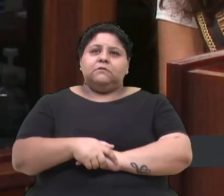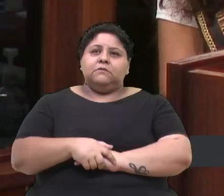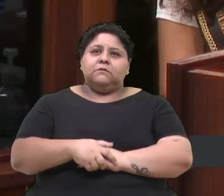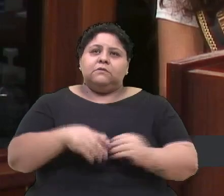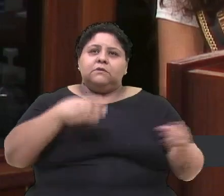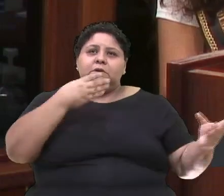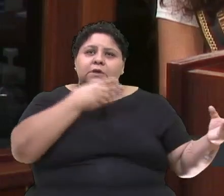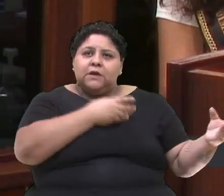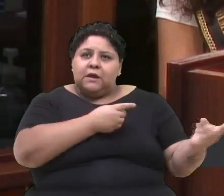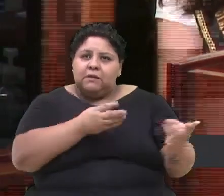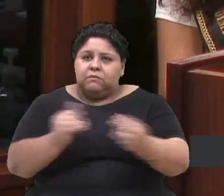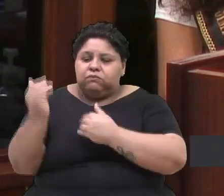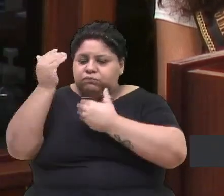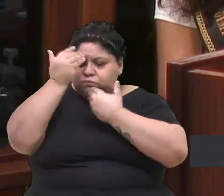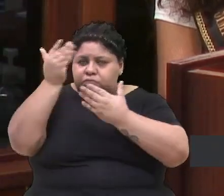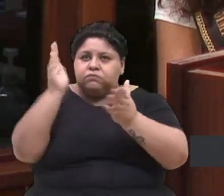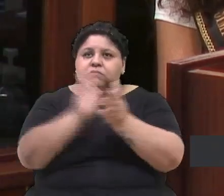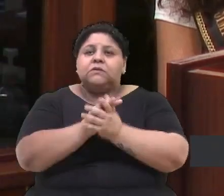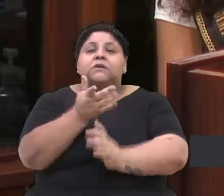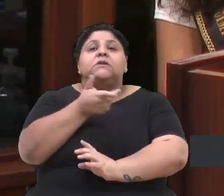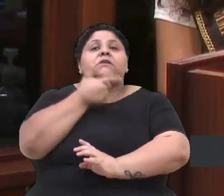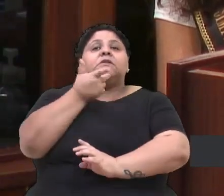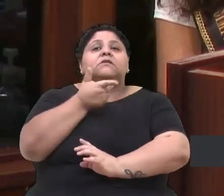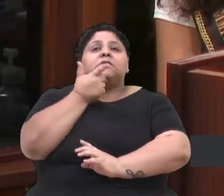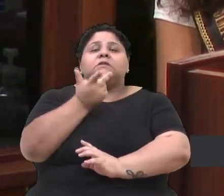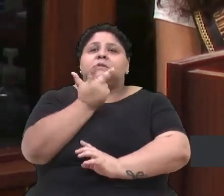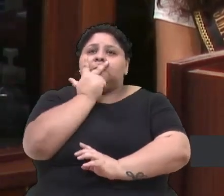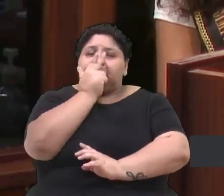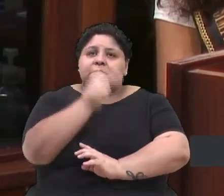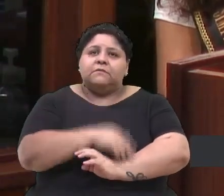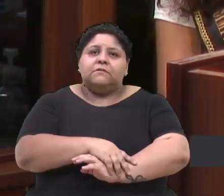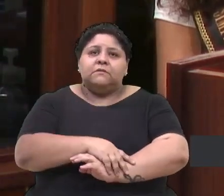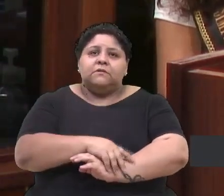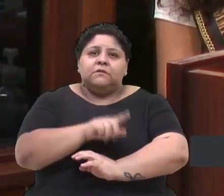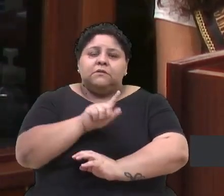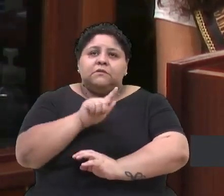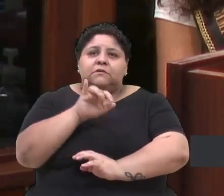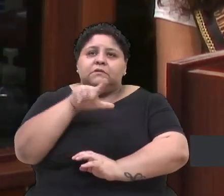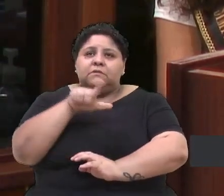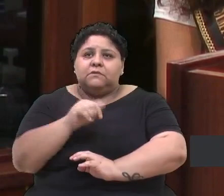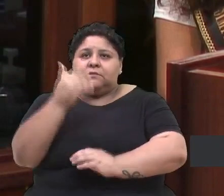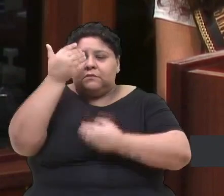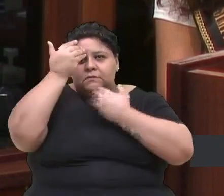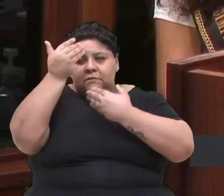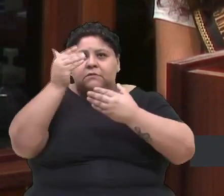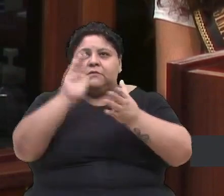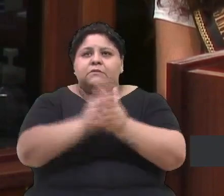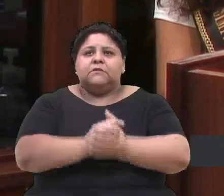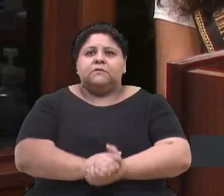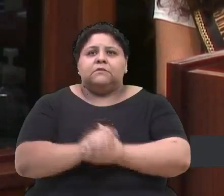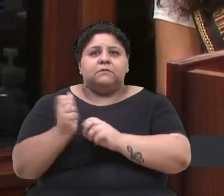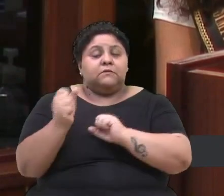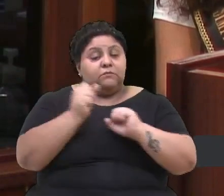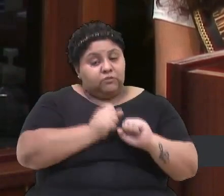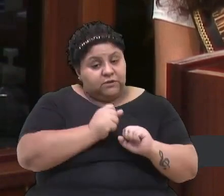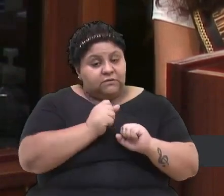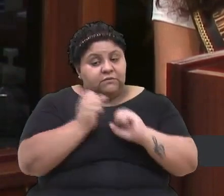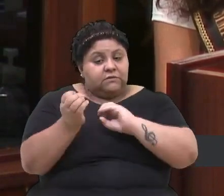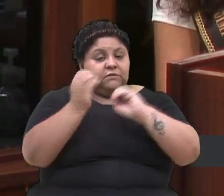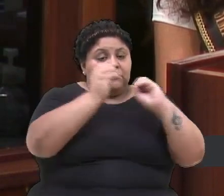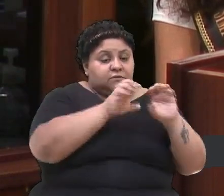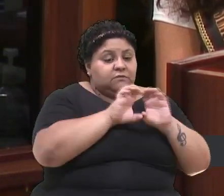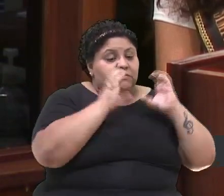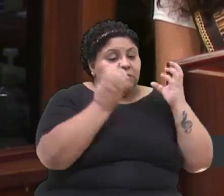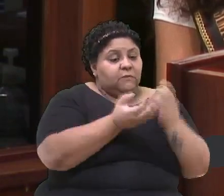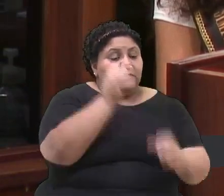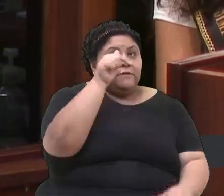gratificante. E eu falo as mesmas coisas que a Ju. Acreditamos que podemos trazer o